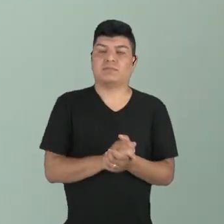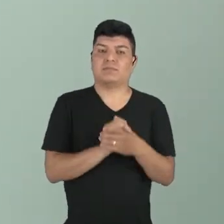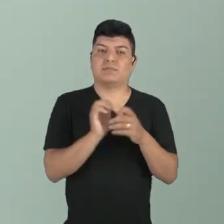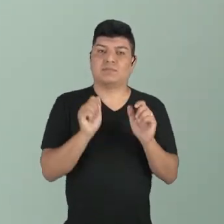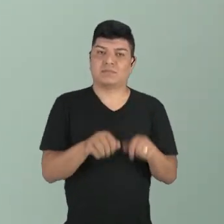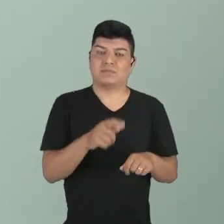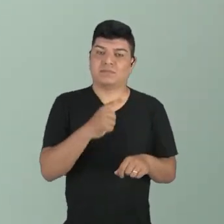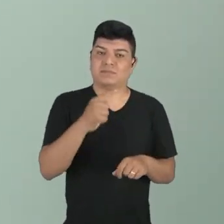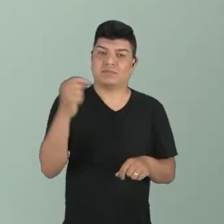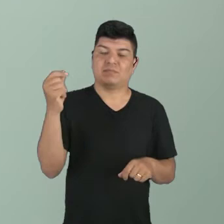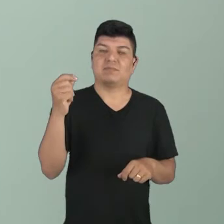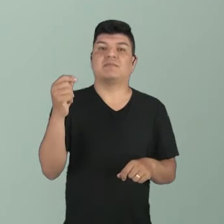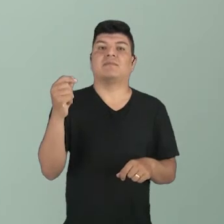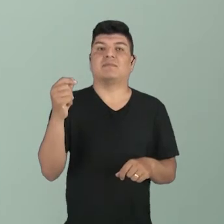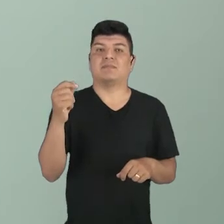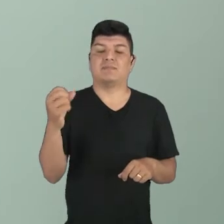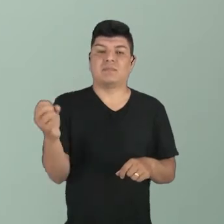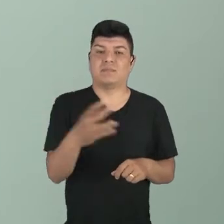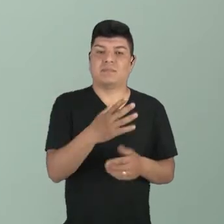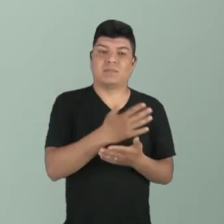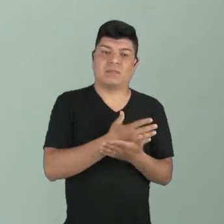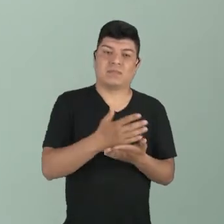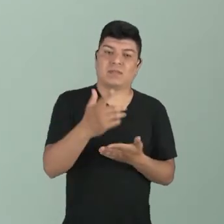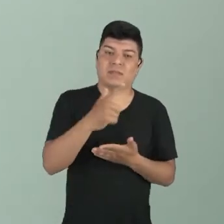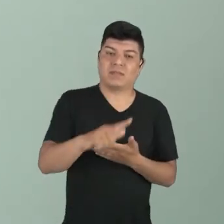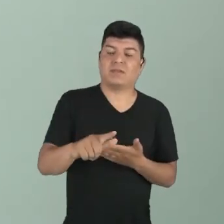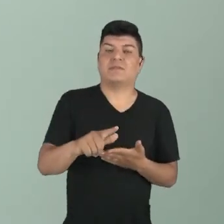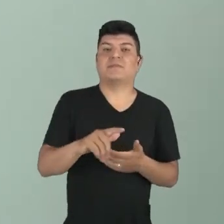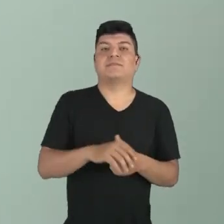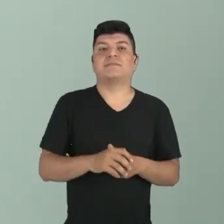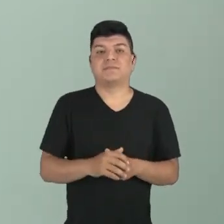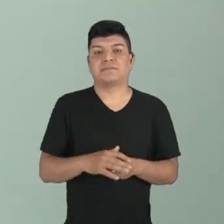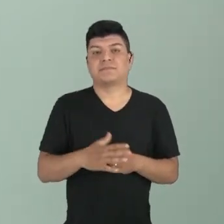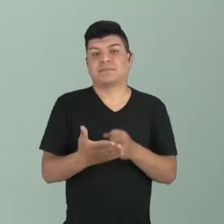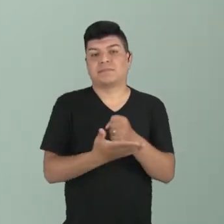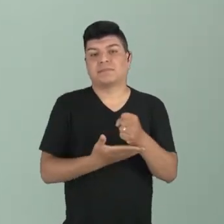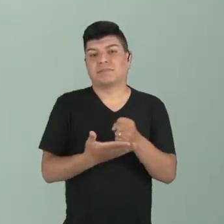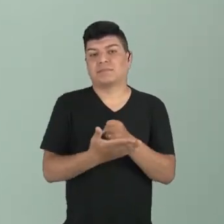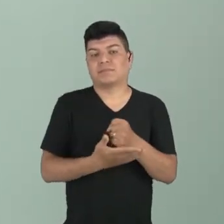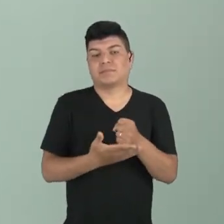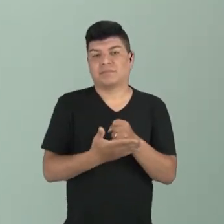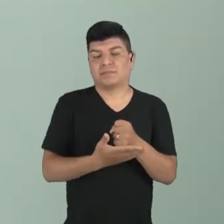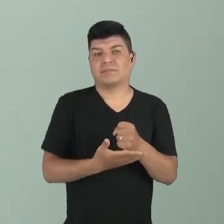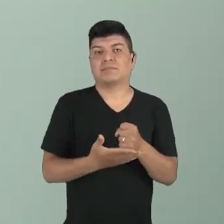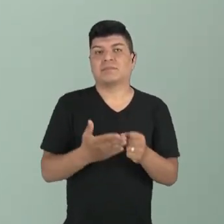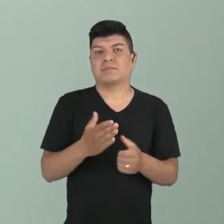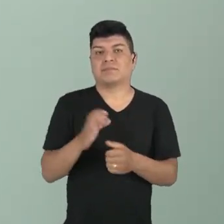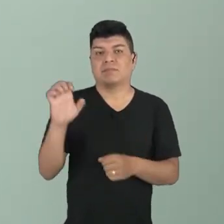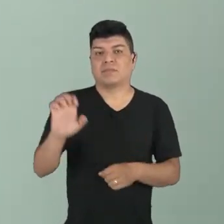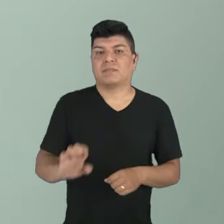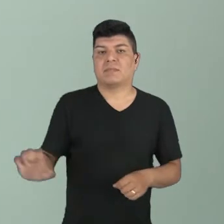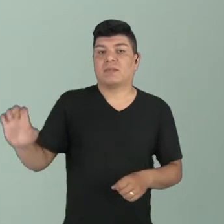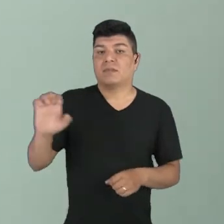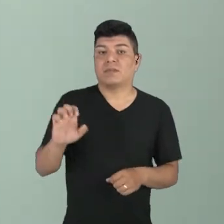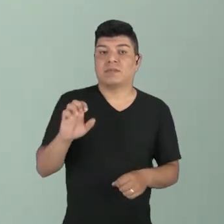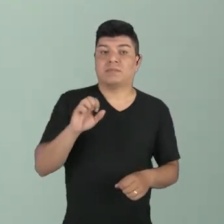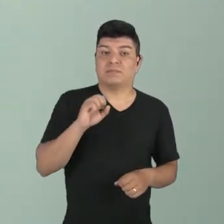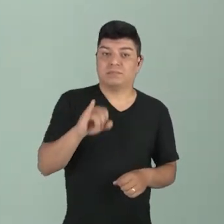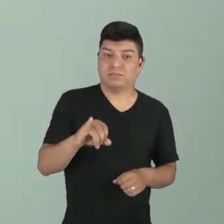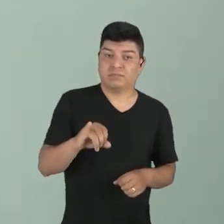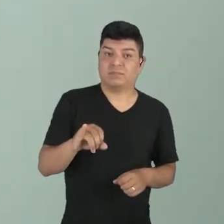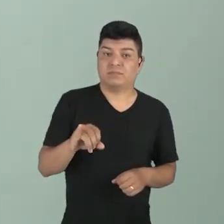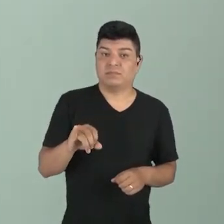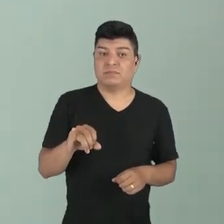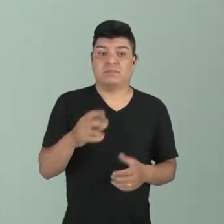poder sair a unidade renovar talvez a a base da pirâmide europeia caso